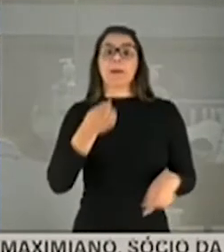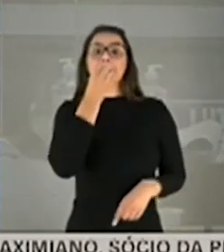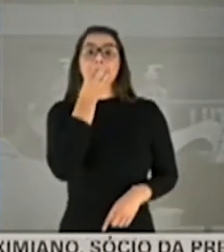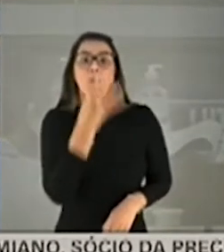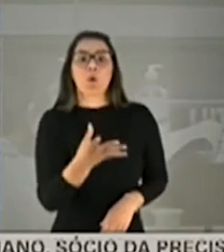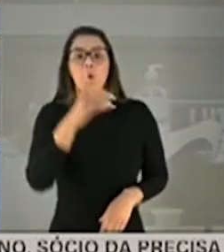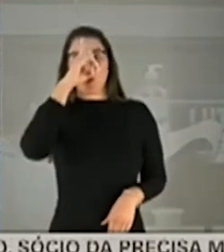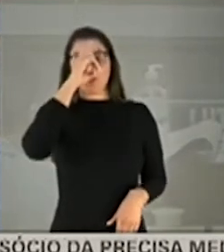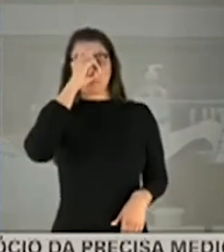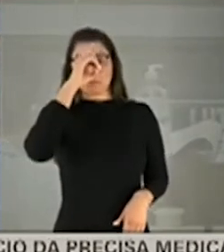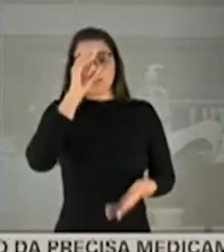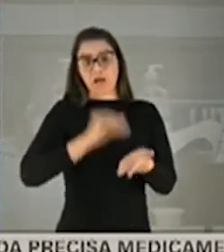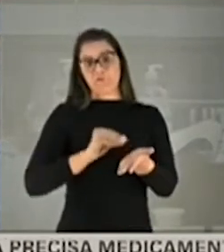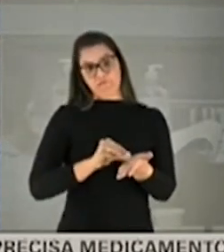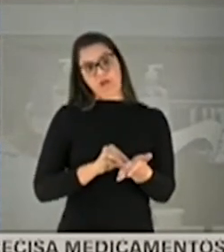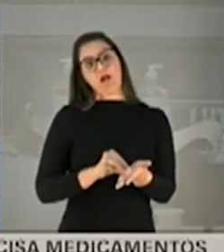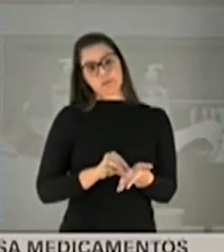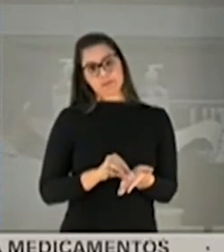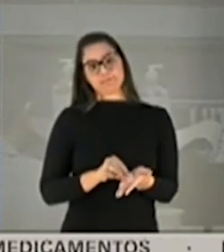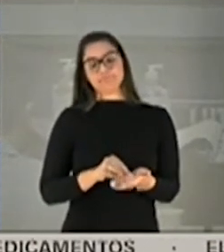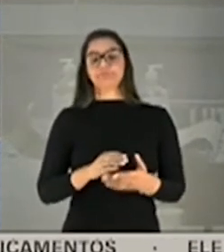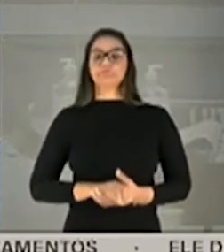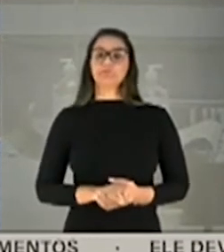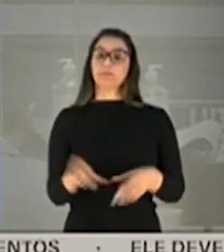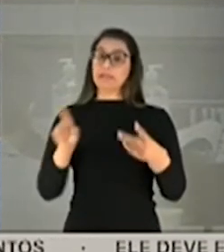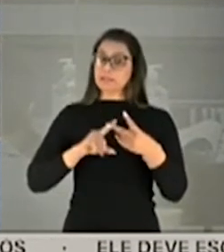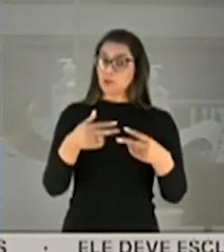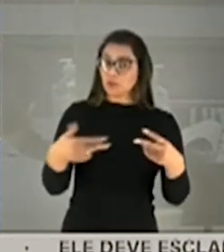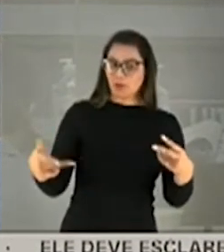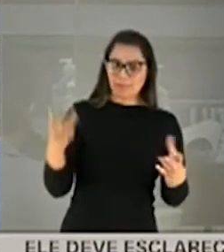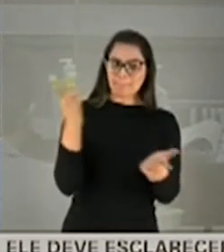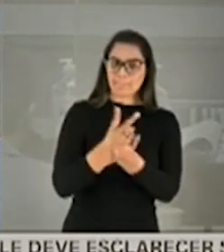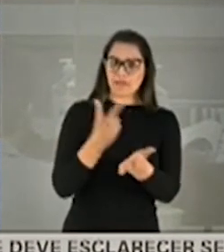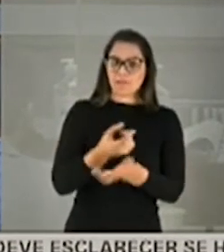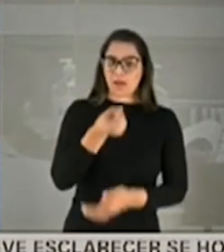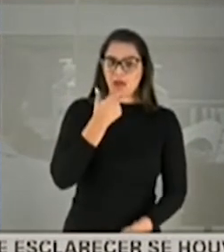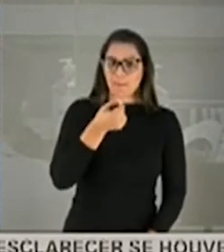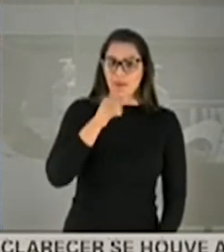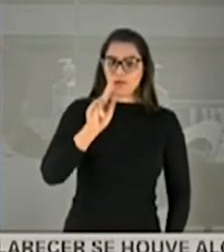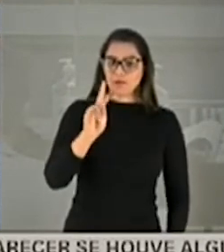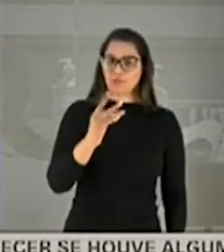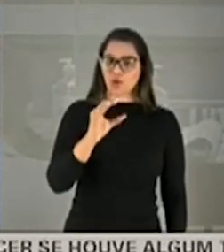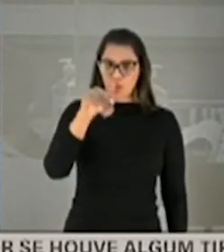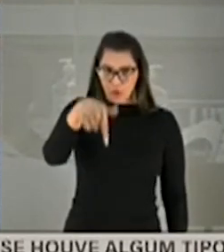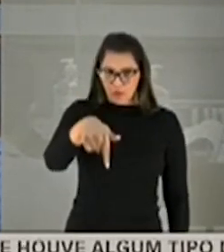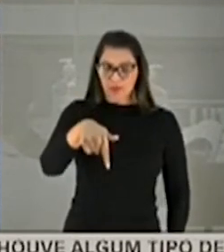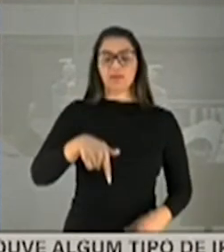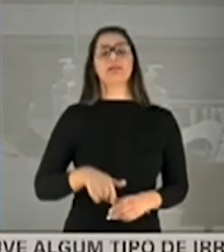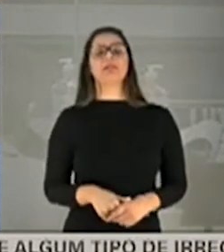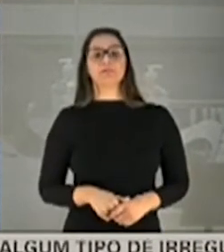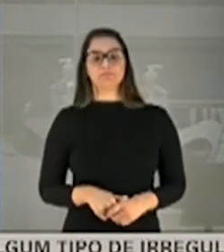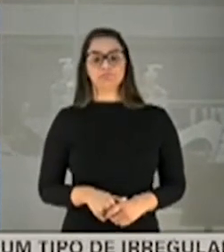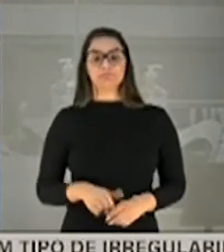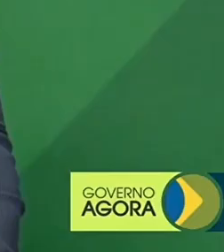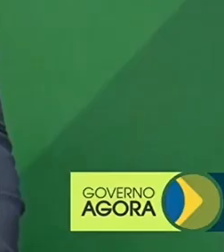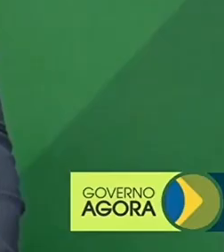temos. Então, isso é um caso. Segundo, mesmo tomando a cloroquina, deputado, senador Humberto, ele